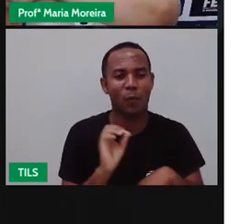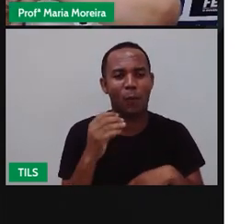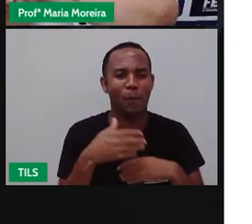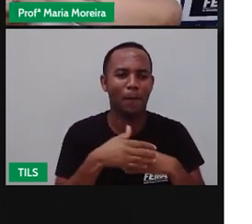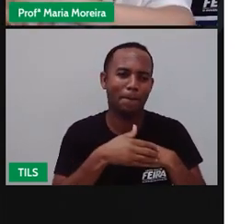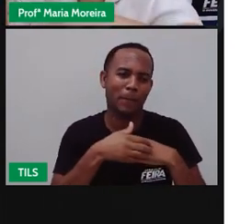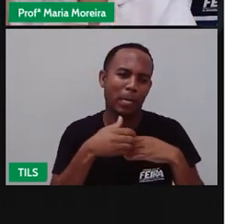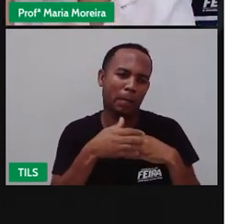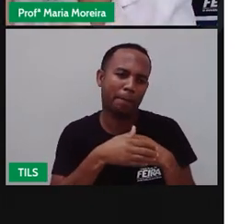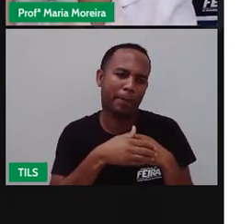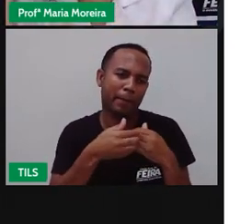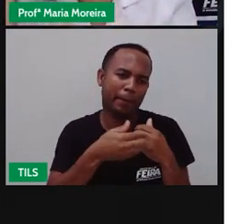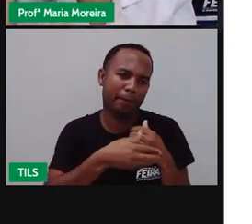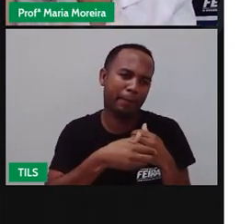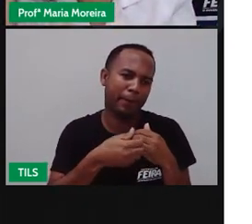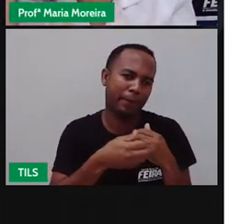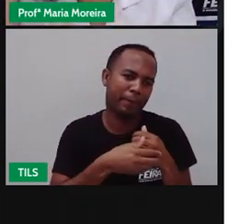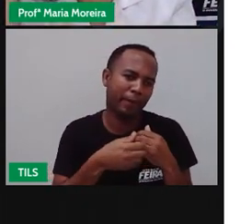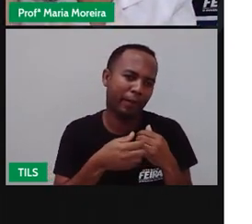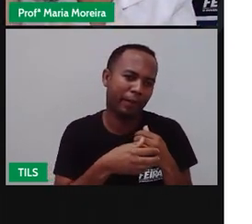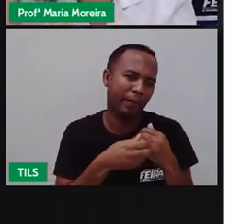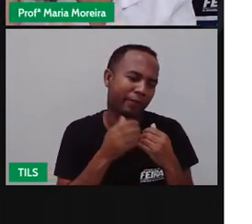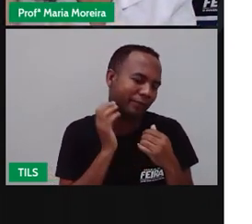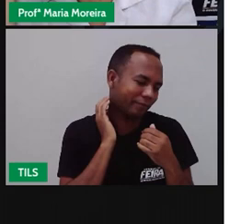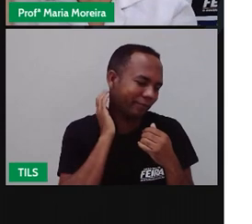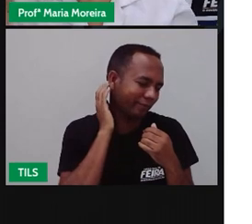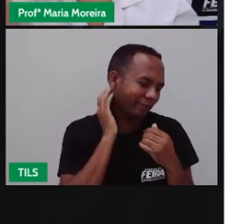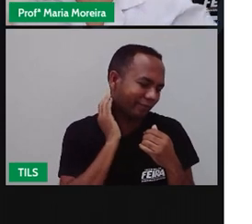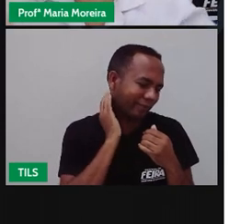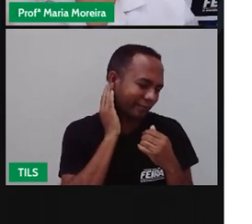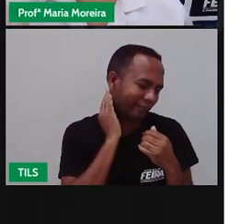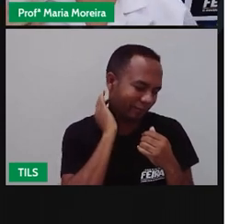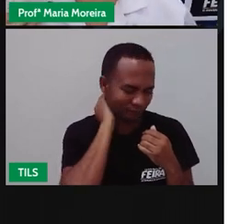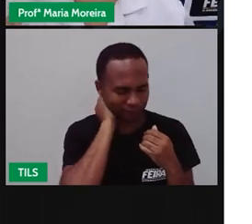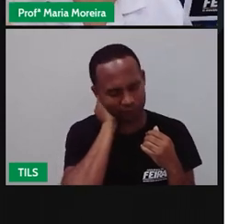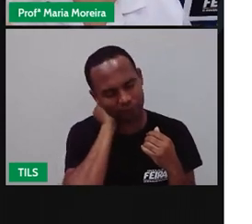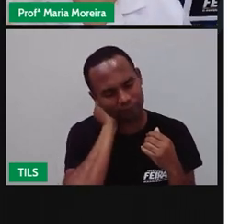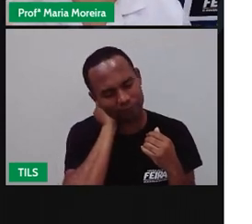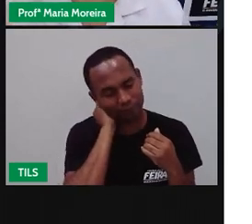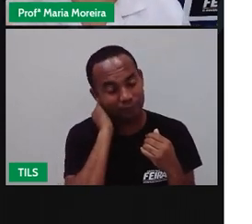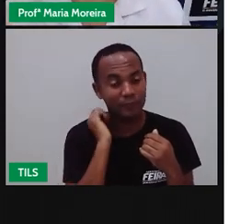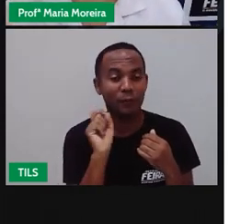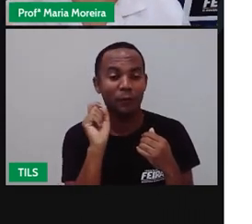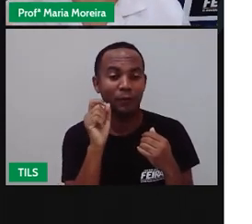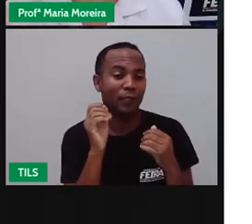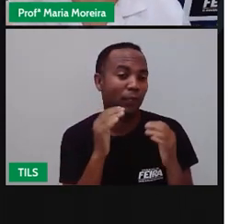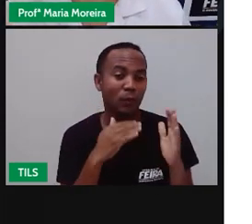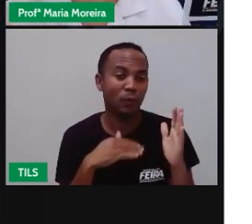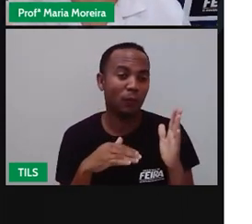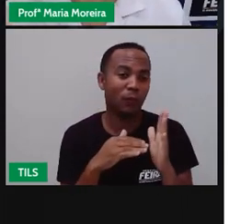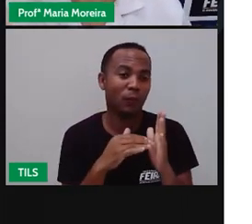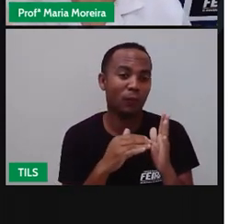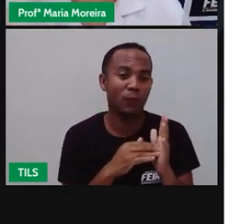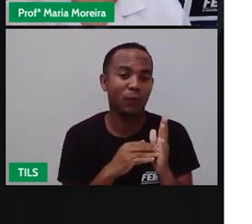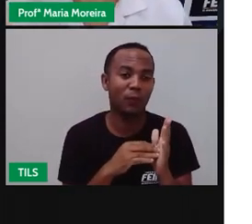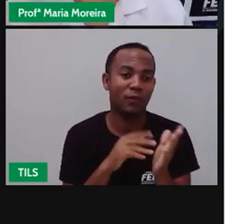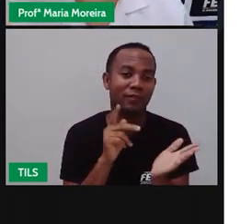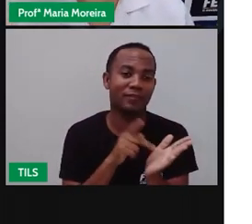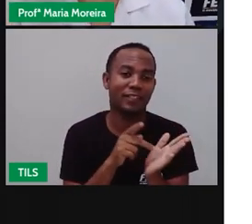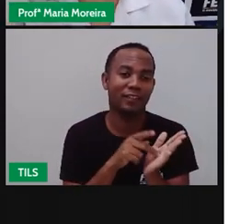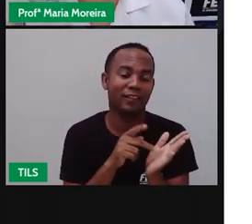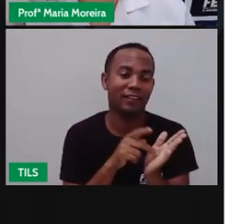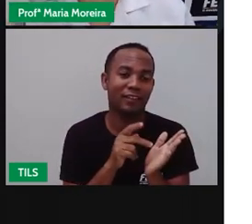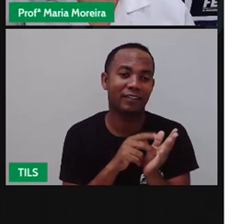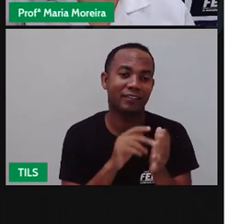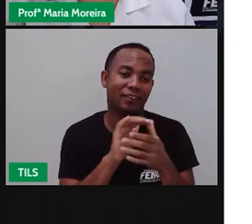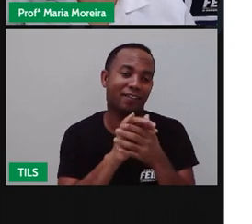que a mamãe faz, aquele cafunézinho gostoso. Então, tudo isso aí, na verdade, é o quê? O tato. Então,